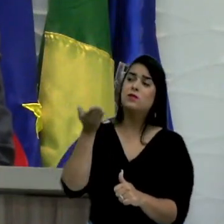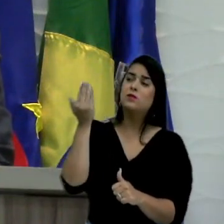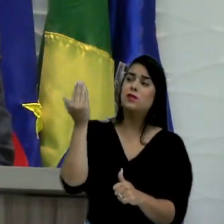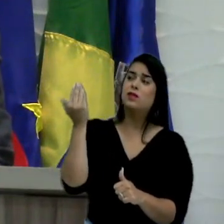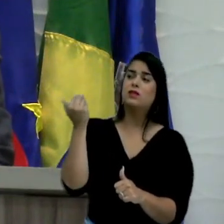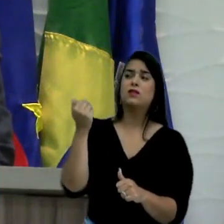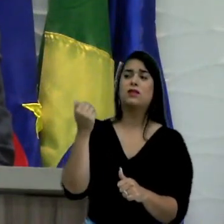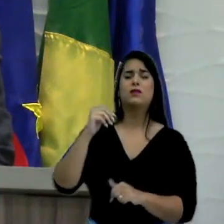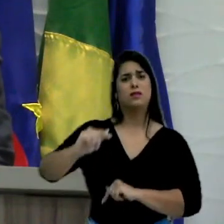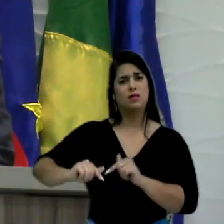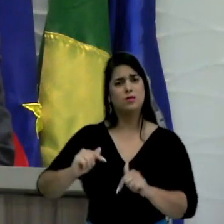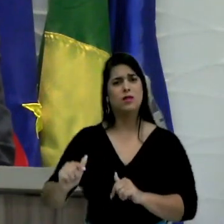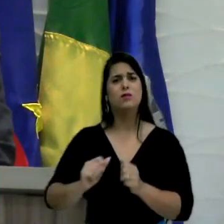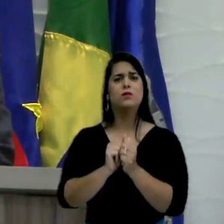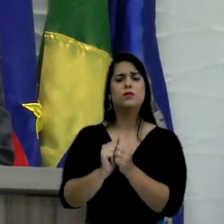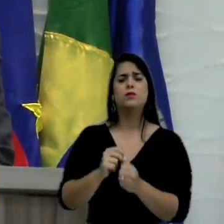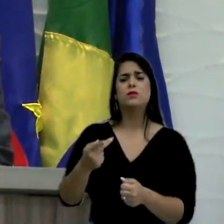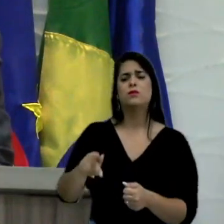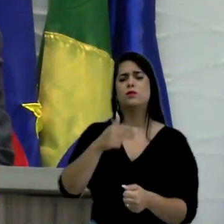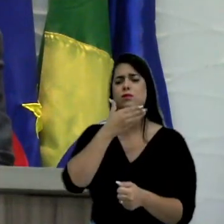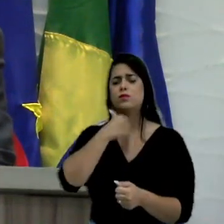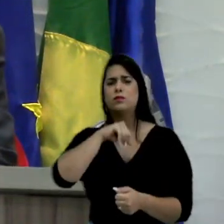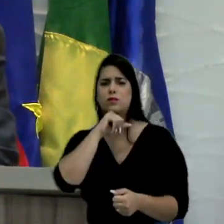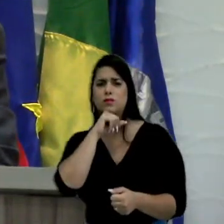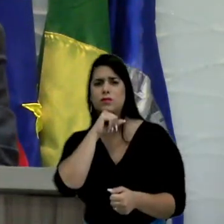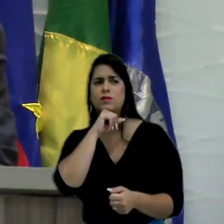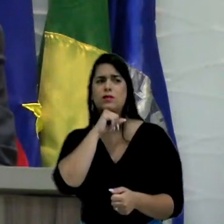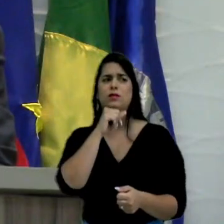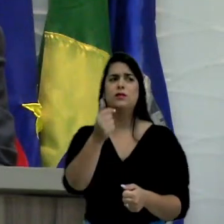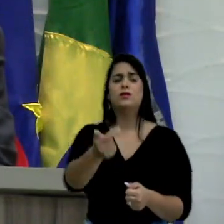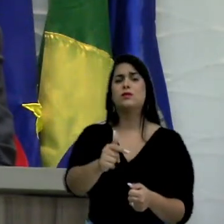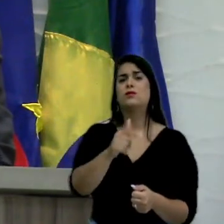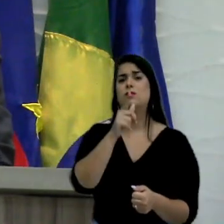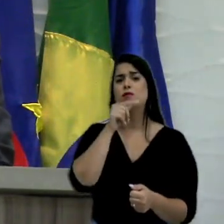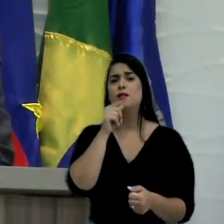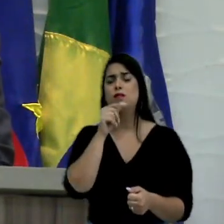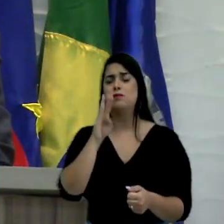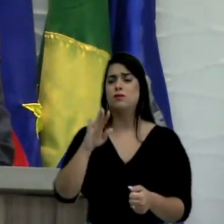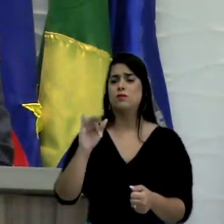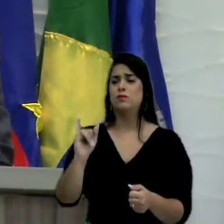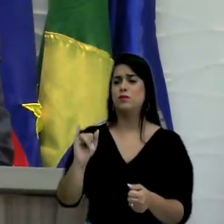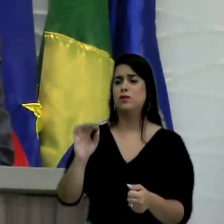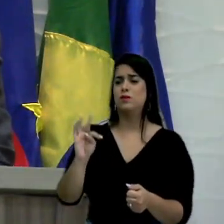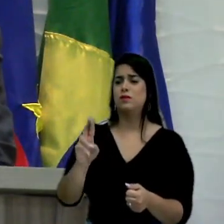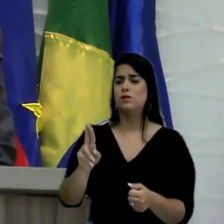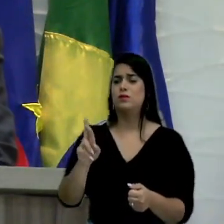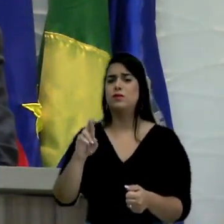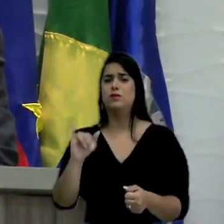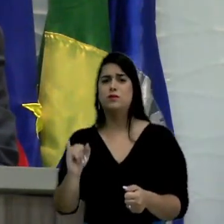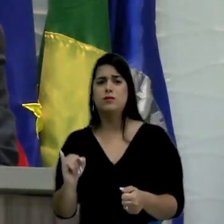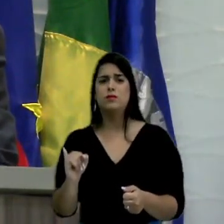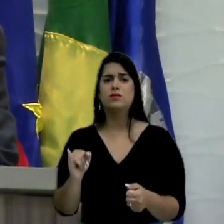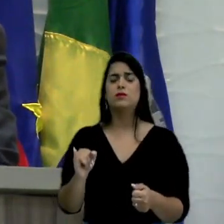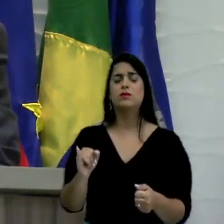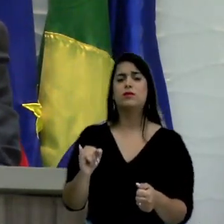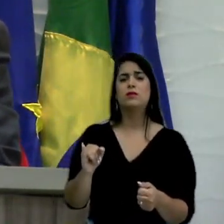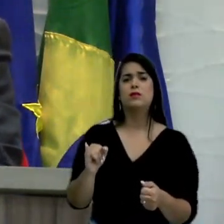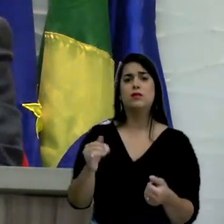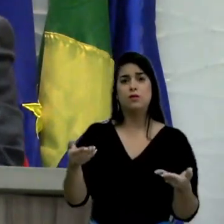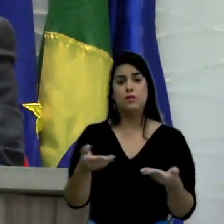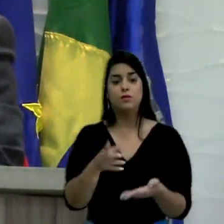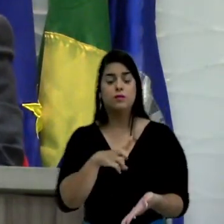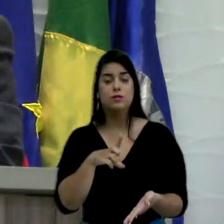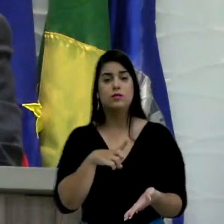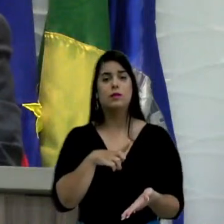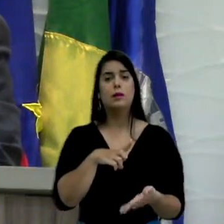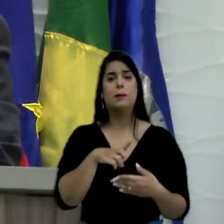seu pai, o empresário Zé Almeida. Quando não tinha água lá na Bituri, como hoje tem, como não tem água no Pujuca, como hoje tem, e trouxe